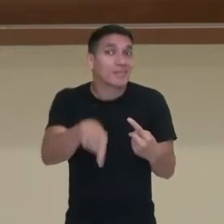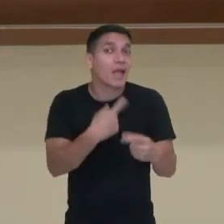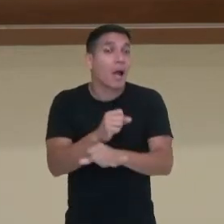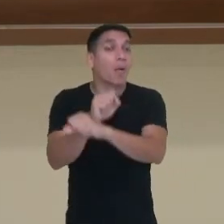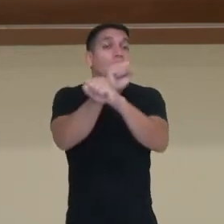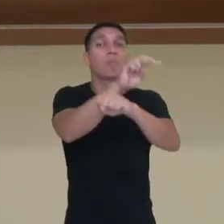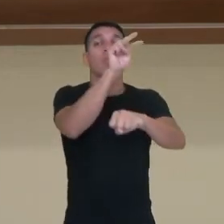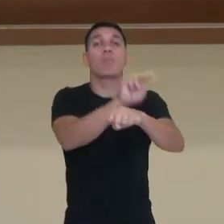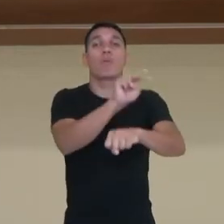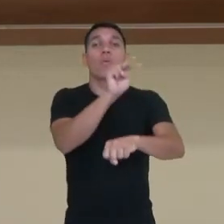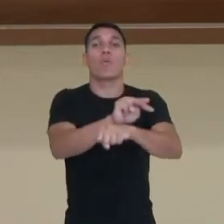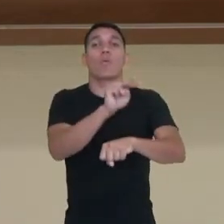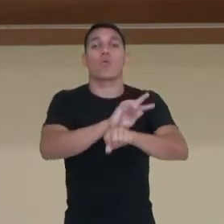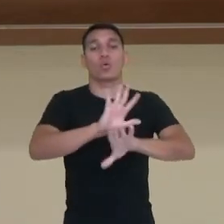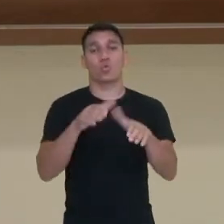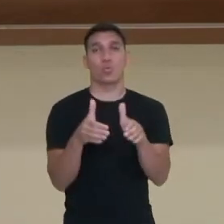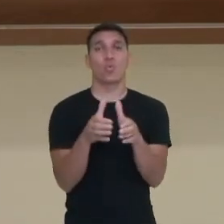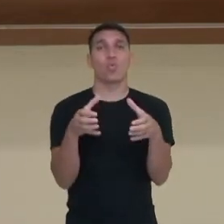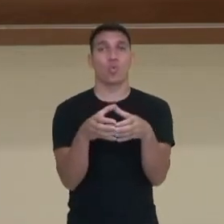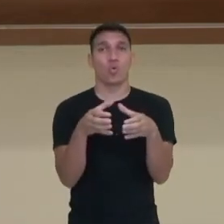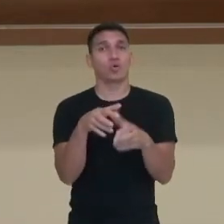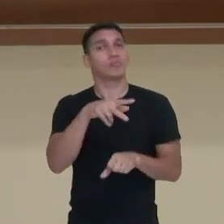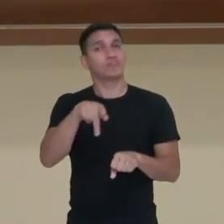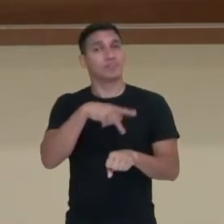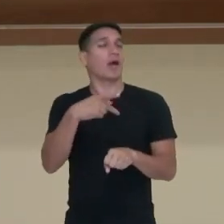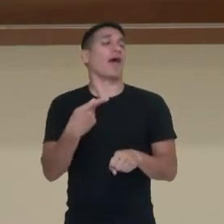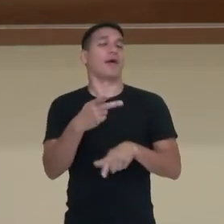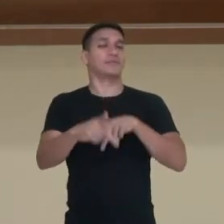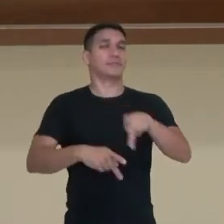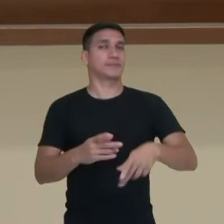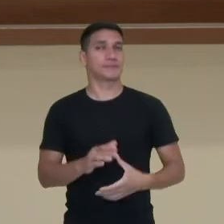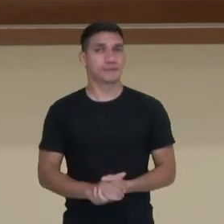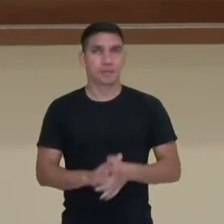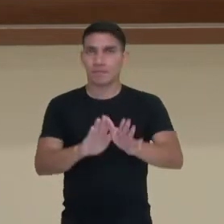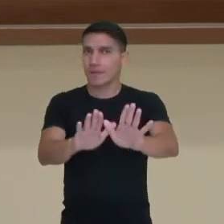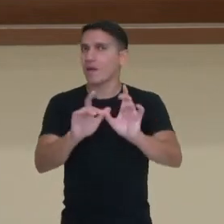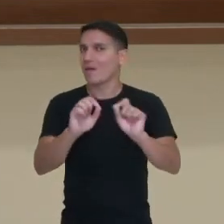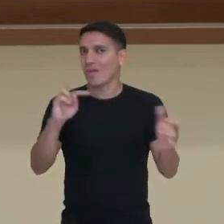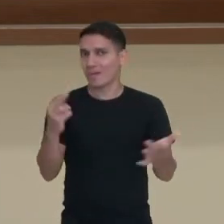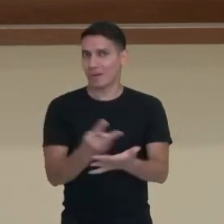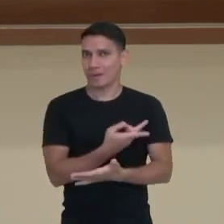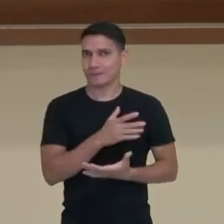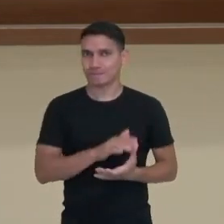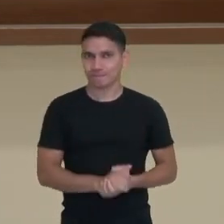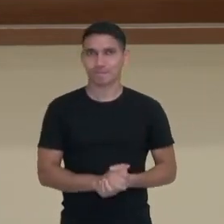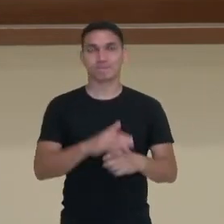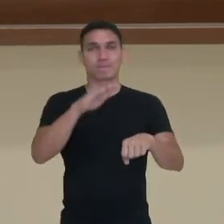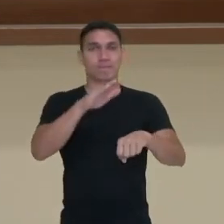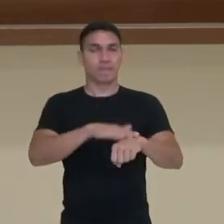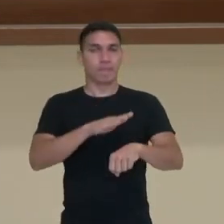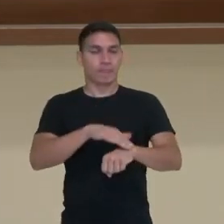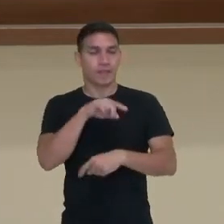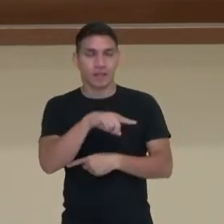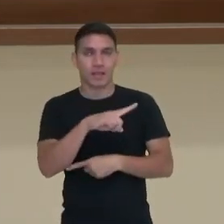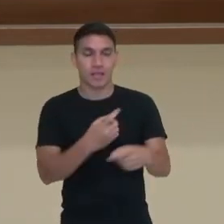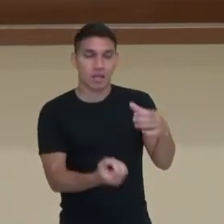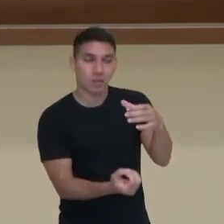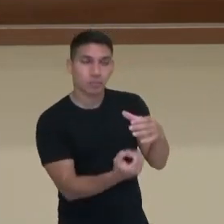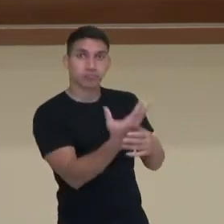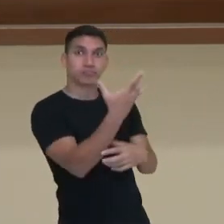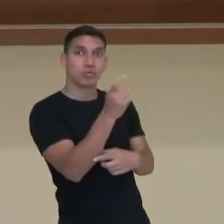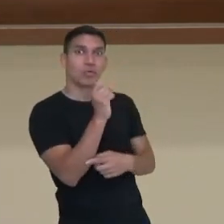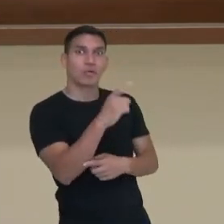defesa da comunidade, da nação, tá? Só que com o surgimento